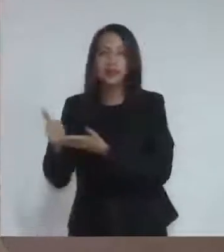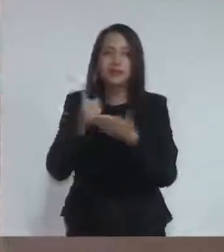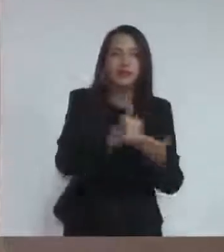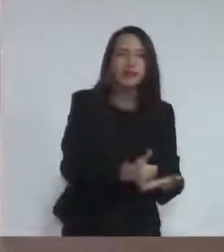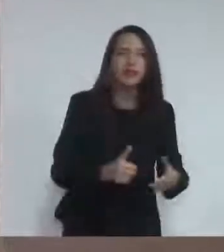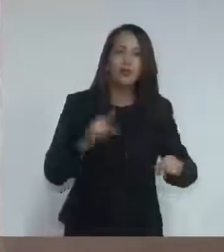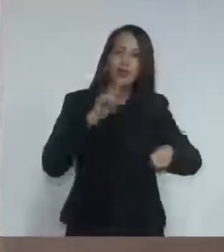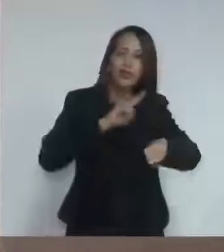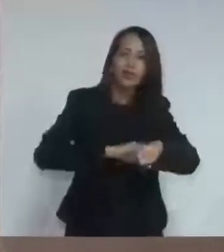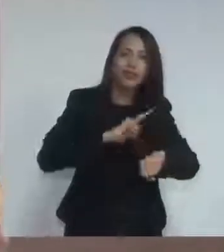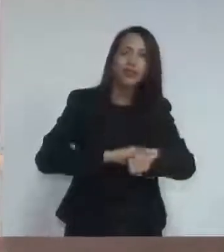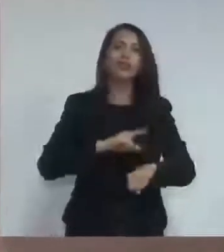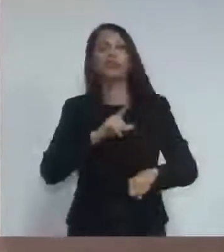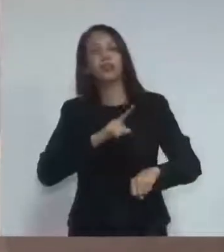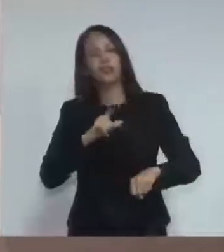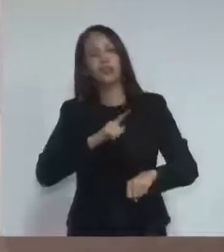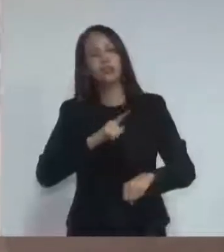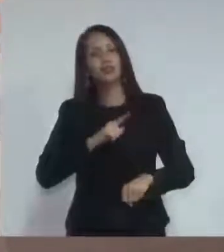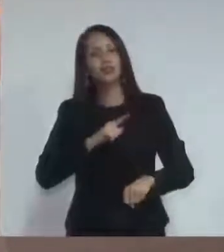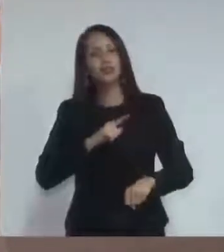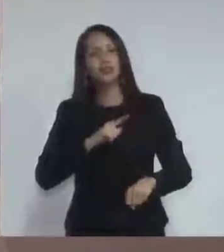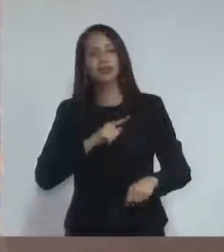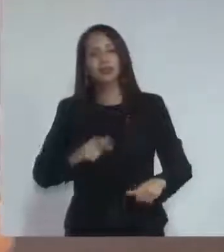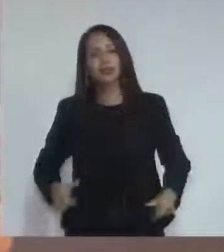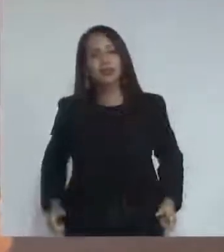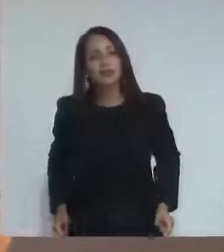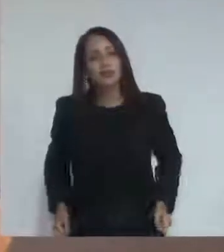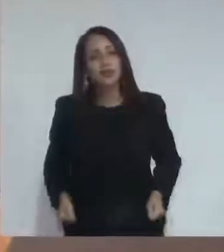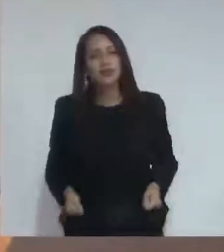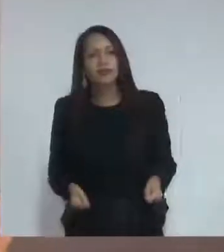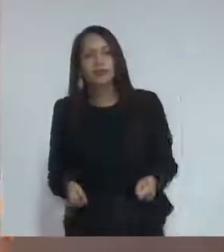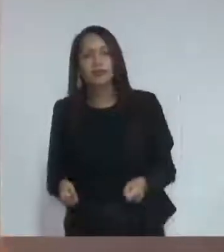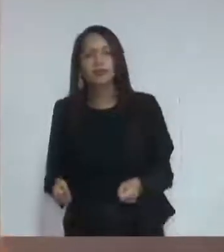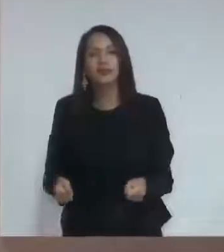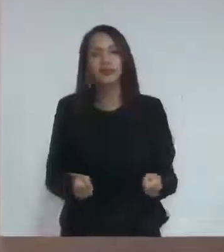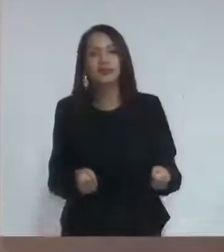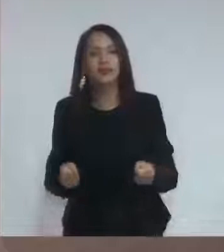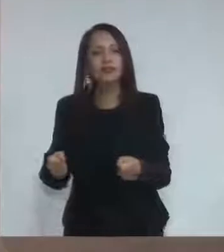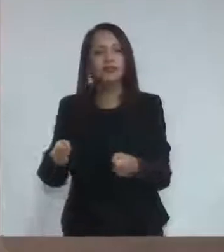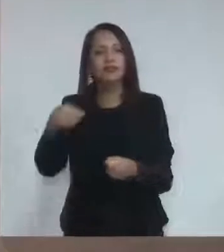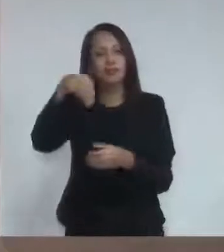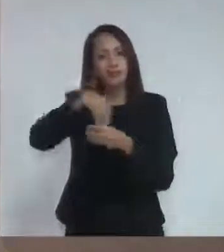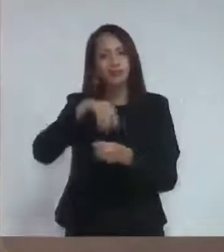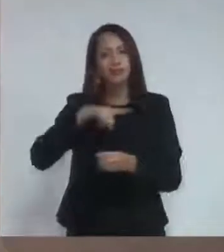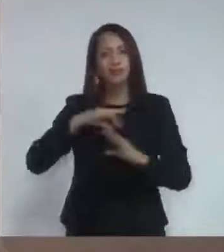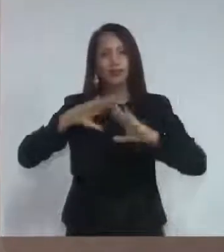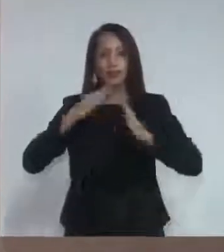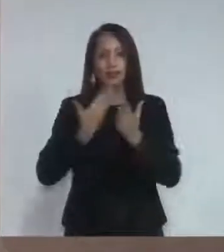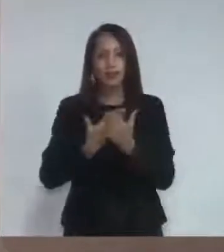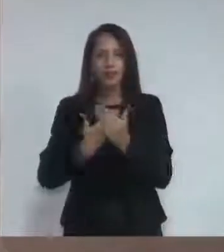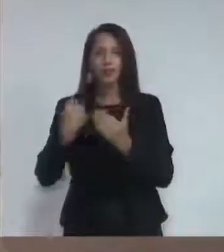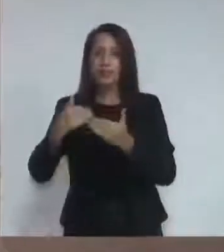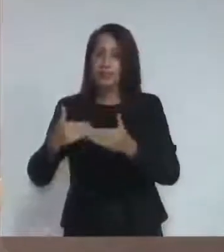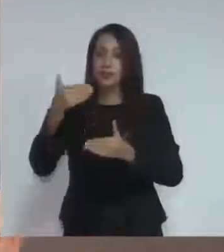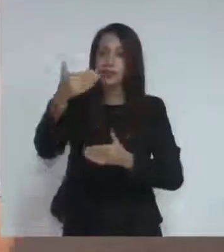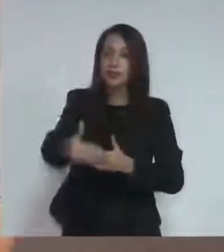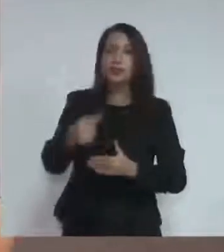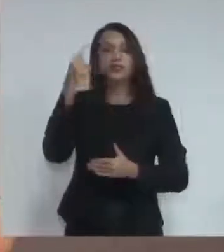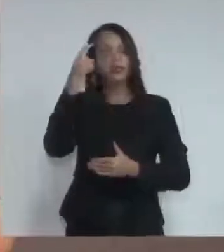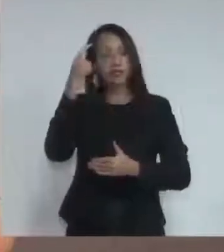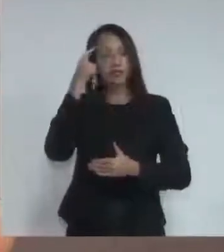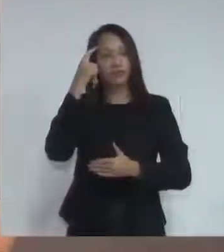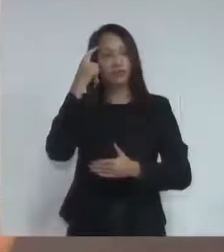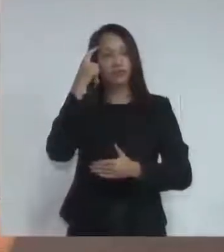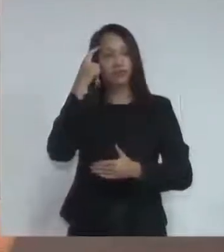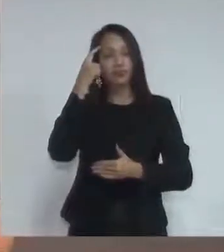higiene, a fazer a sua mobilização, o seu transporte dentro da escola. Então, a gente precisa dar um passo a mais, que quando a